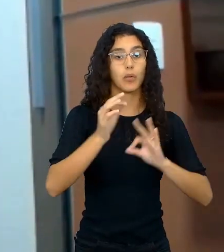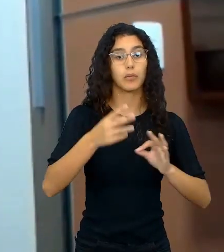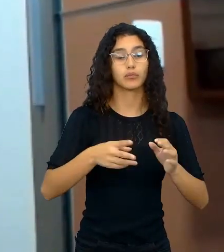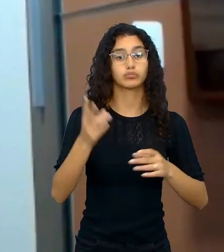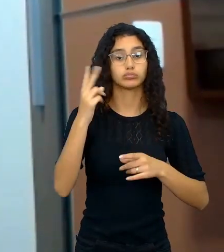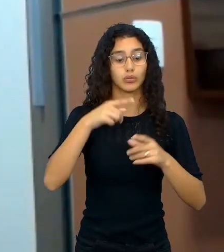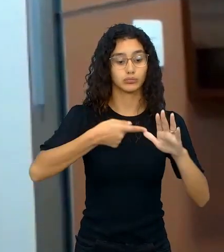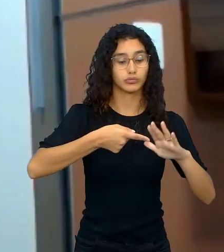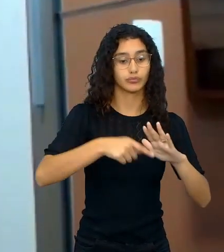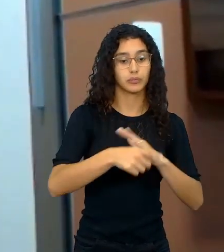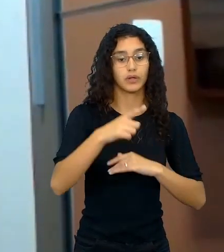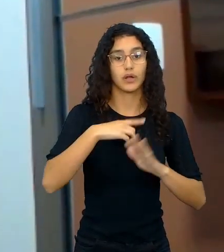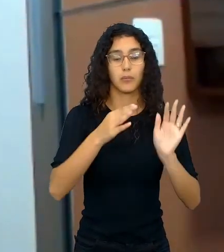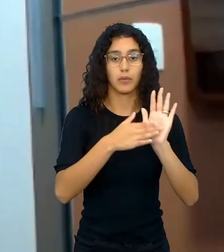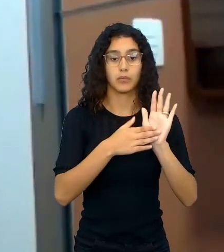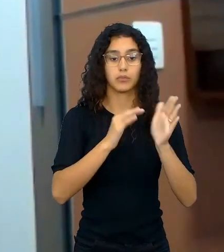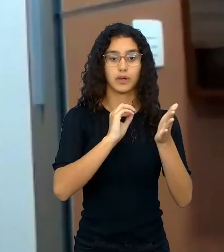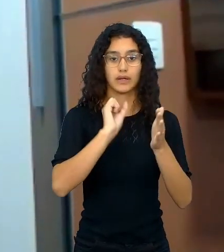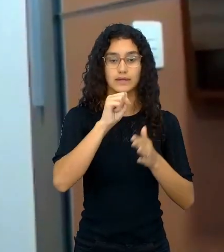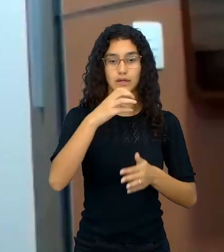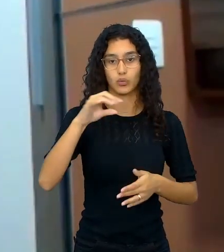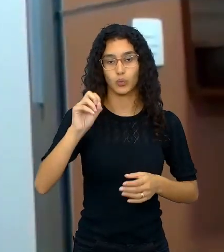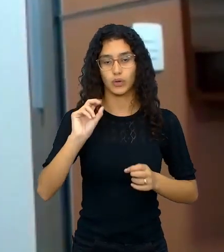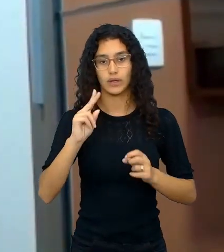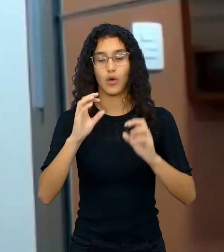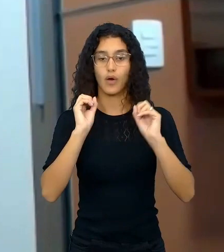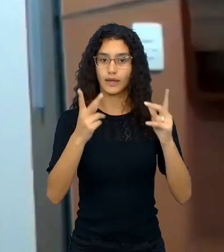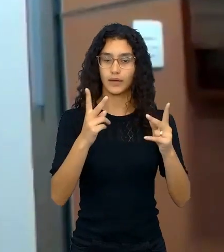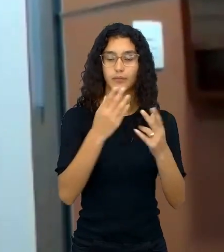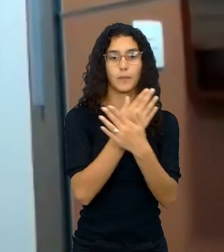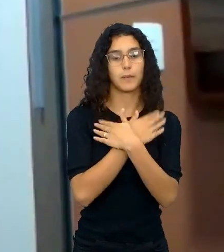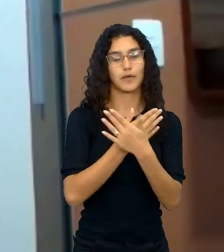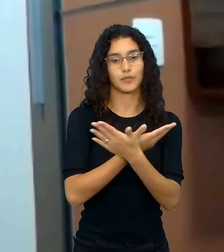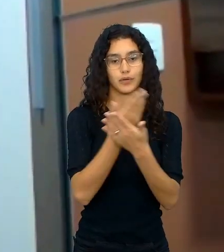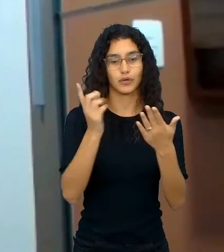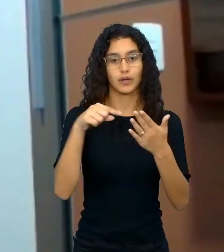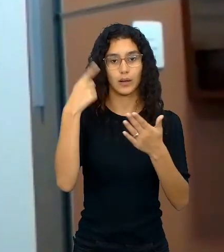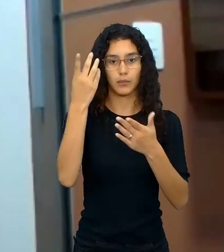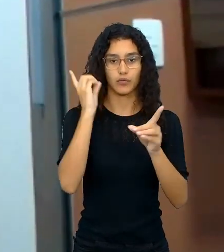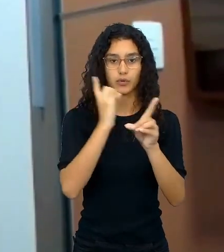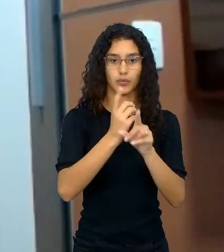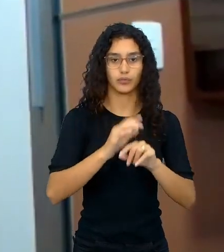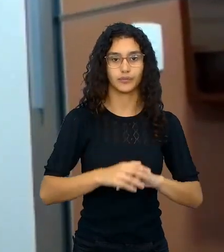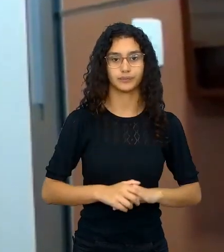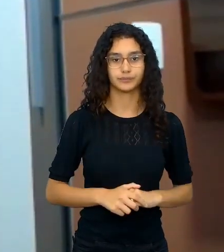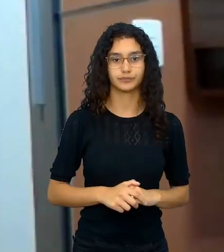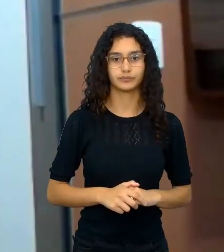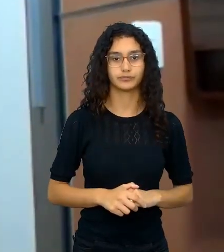recuperação e aprofundamento proposto pela SEDUC. Valeu, um abraço para todos e até a próxima.